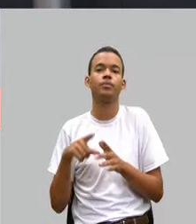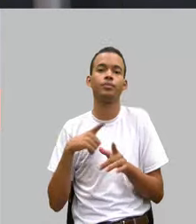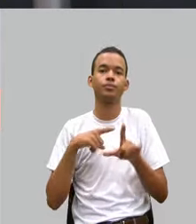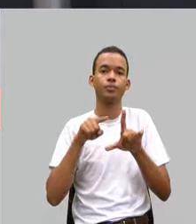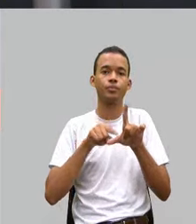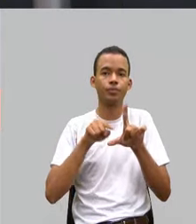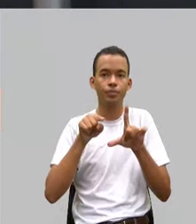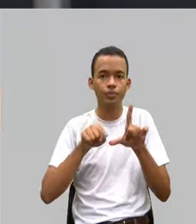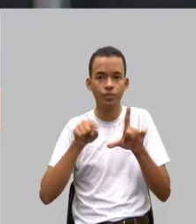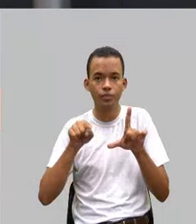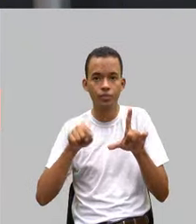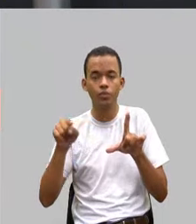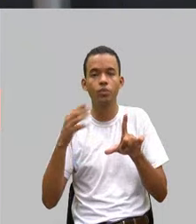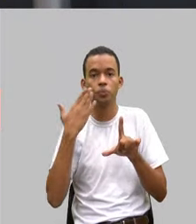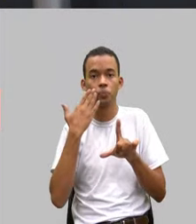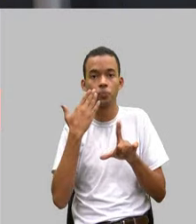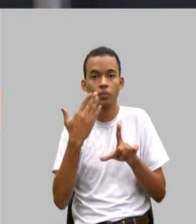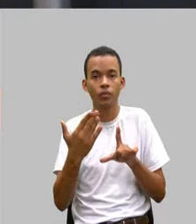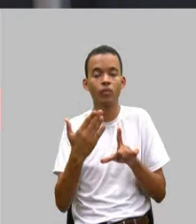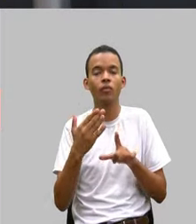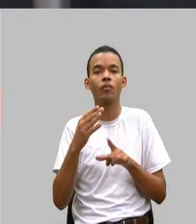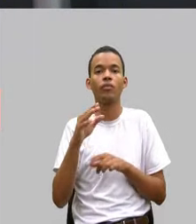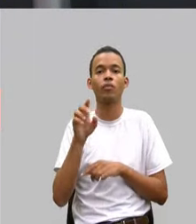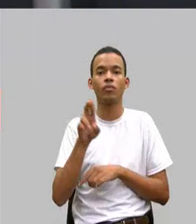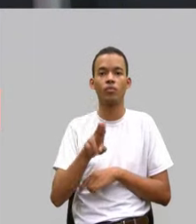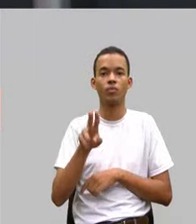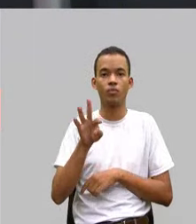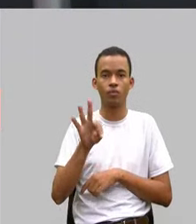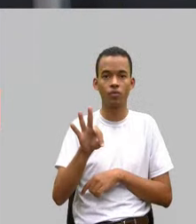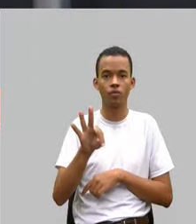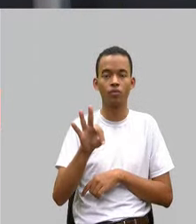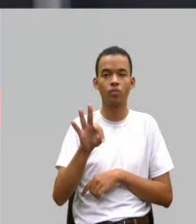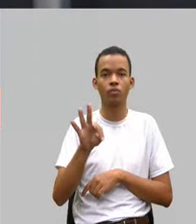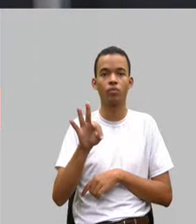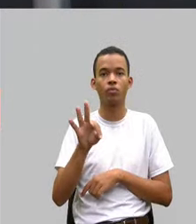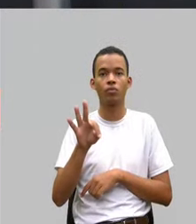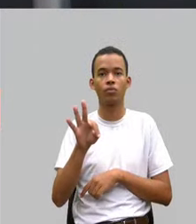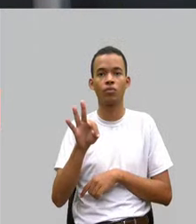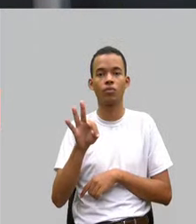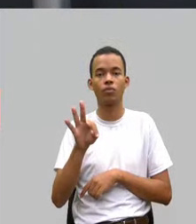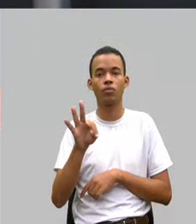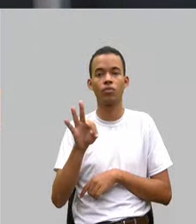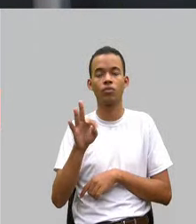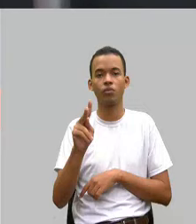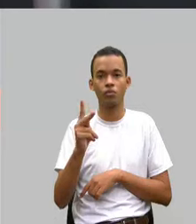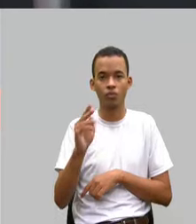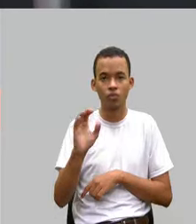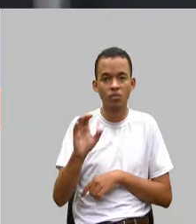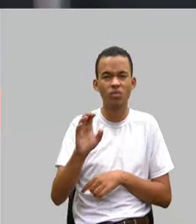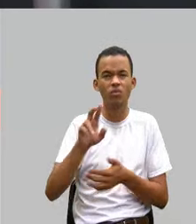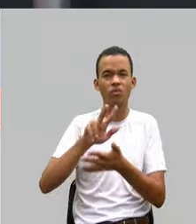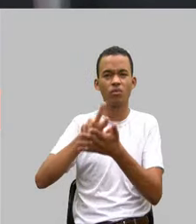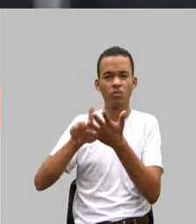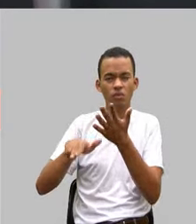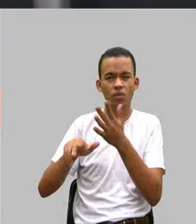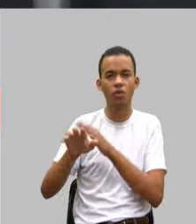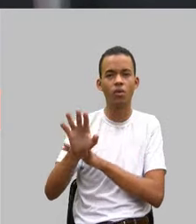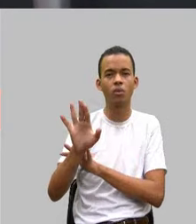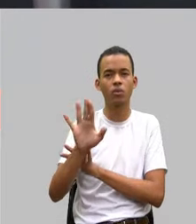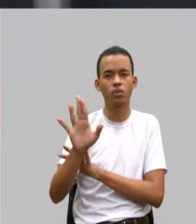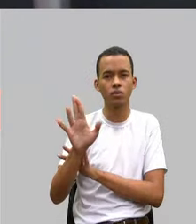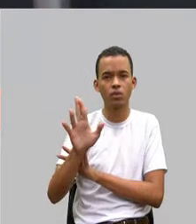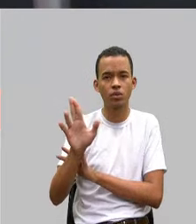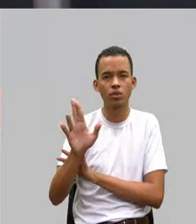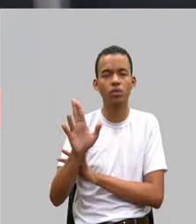demonstram que os principais efeitos colaterais encontrados no uso de fitocanabinoides são os seguintes H em ordem de